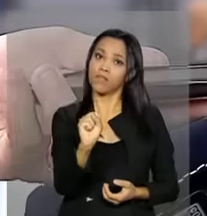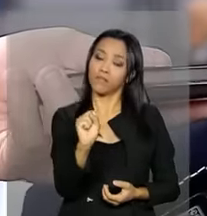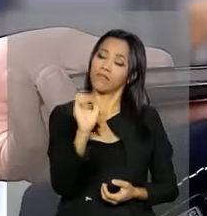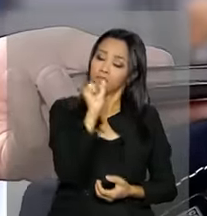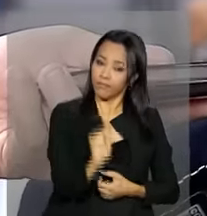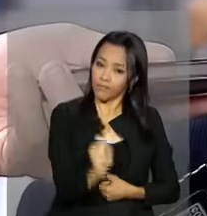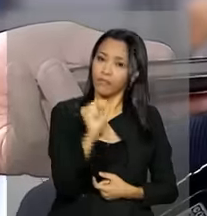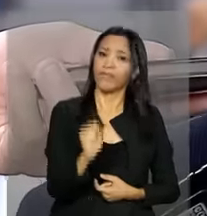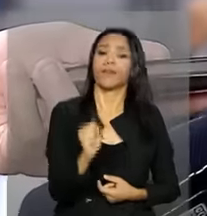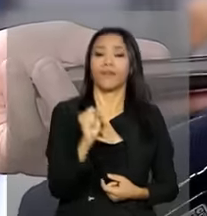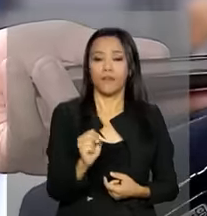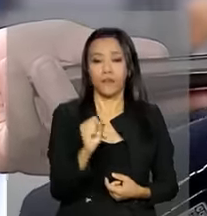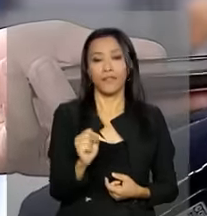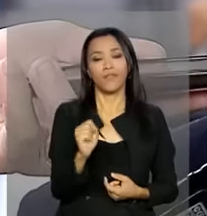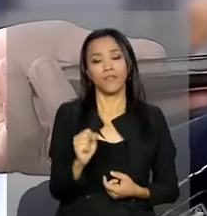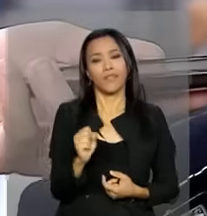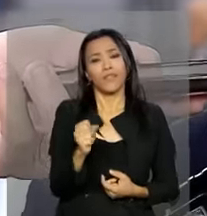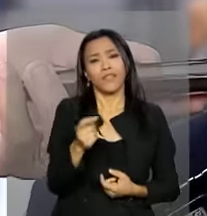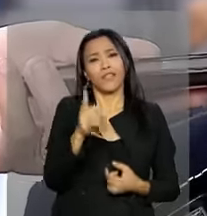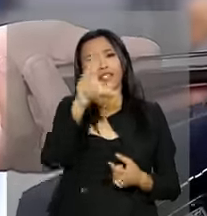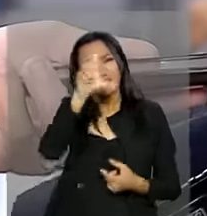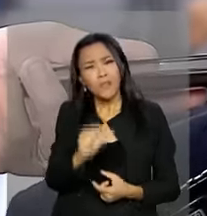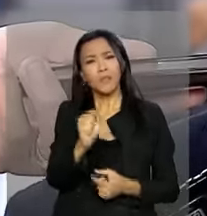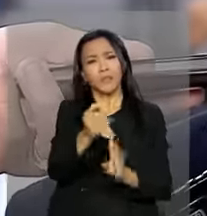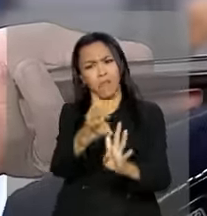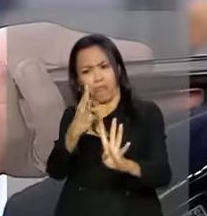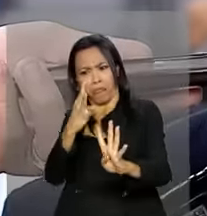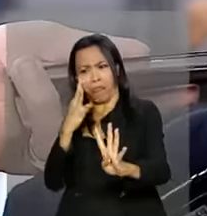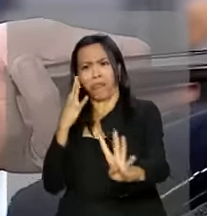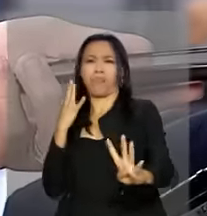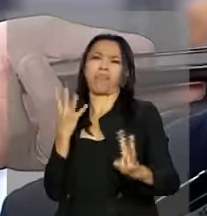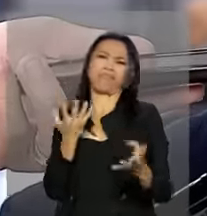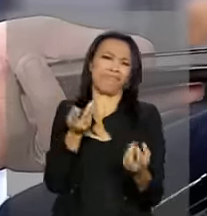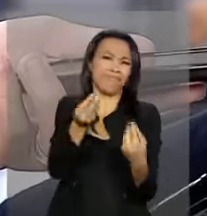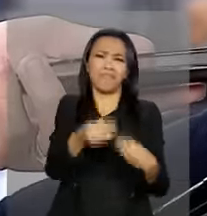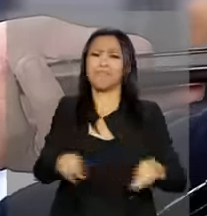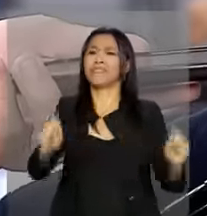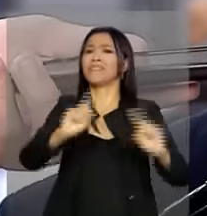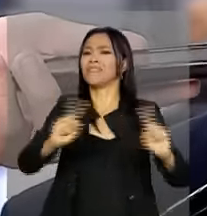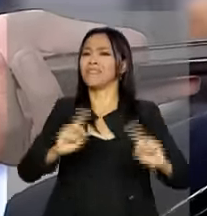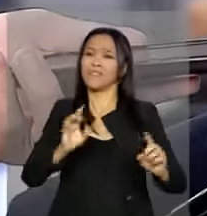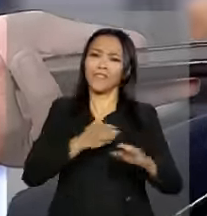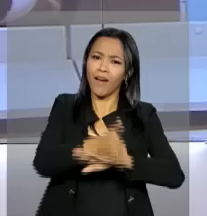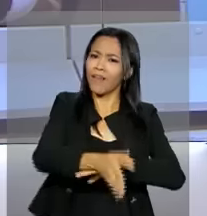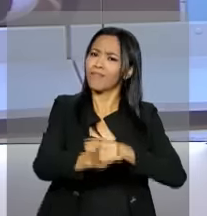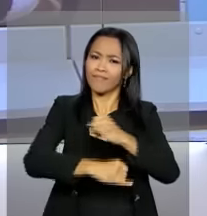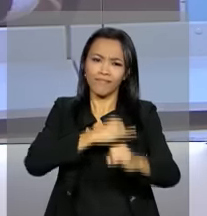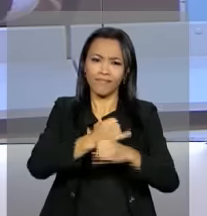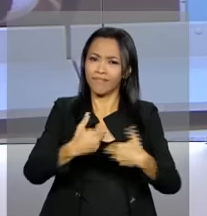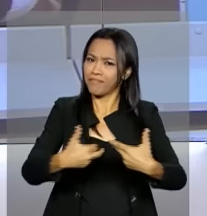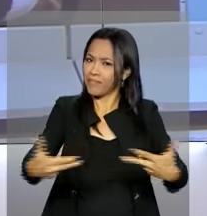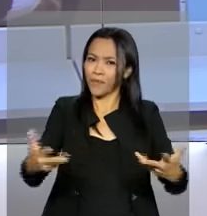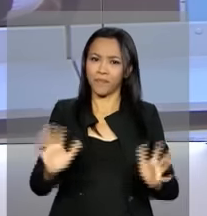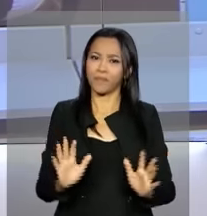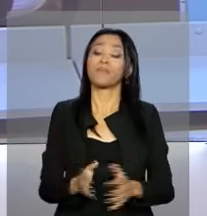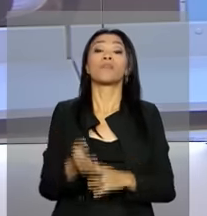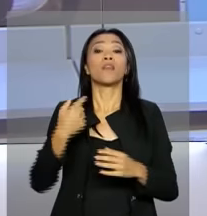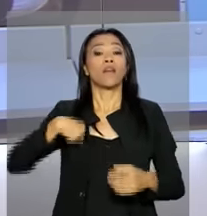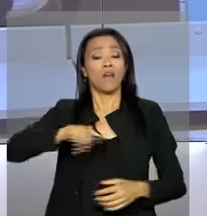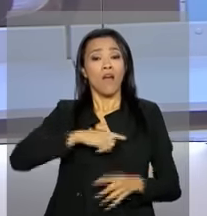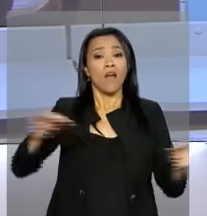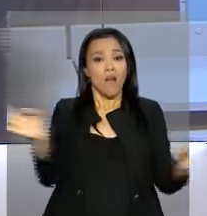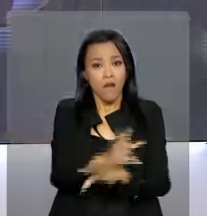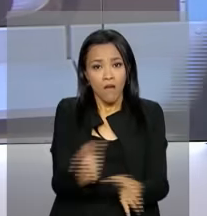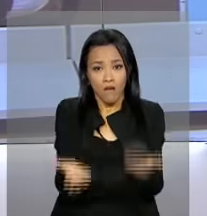entendeu descongestionar também a agência para ele não ter que enfrentar uma fila se vier todo mundo vai enfrentar a fila com certeza nós ficamos por aqui